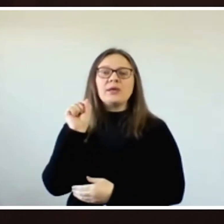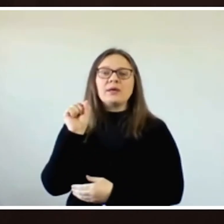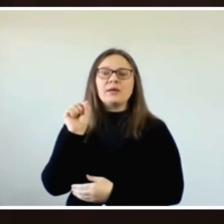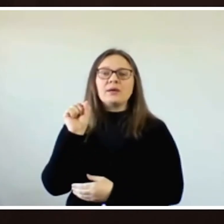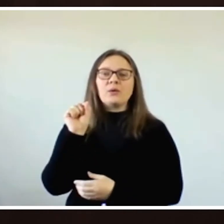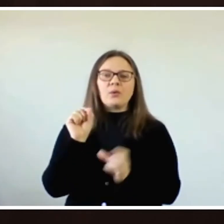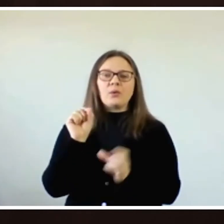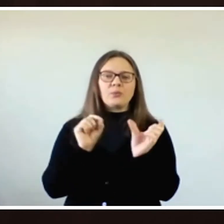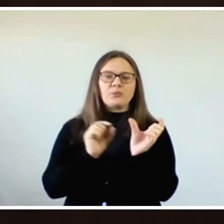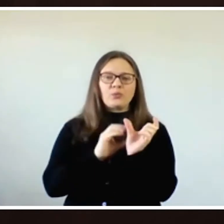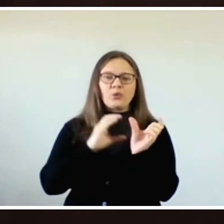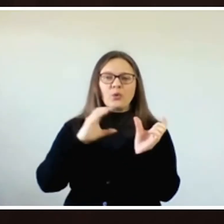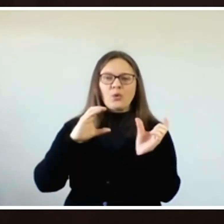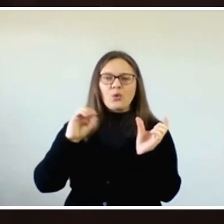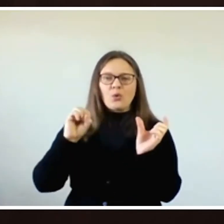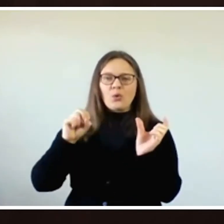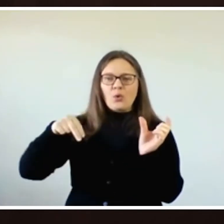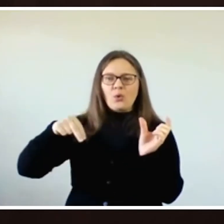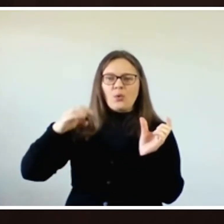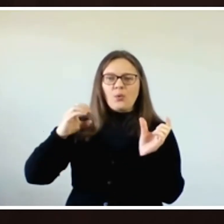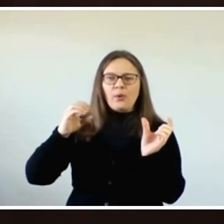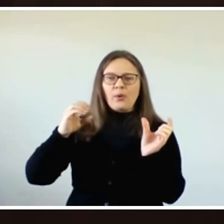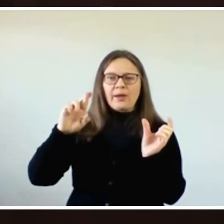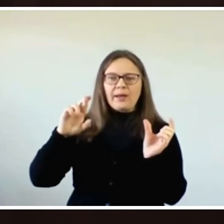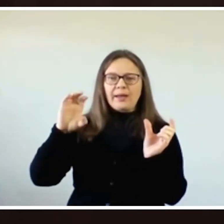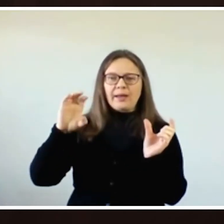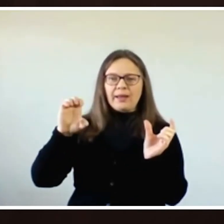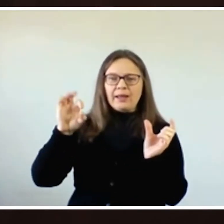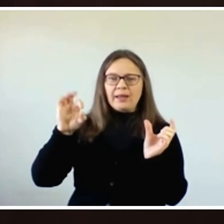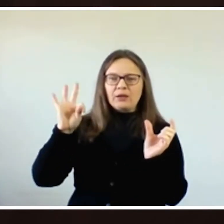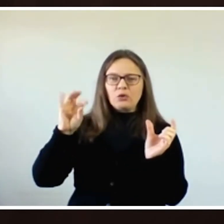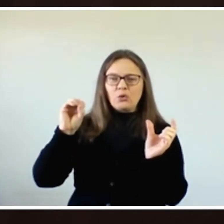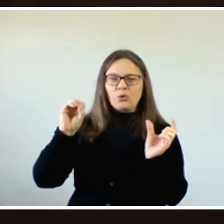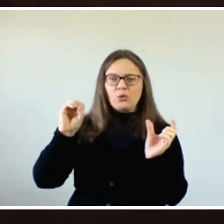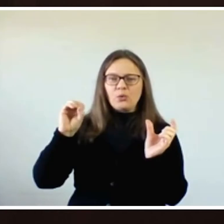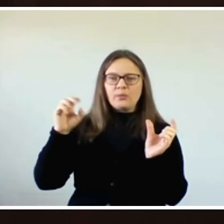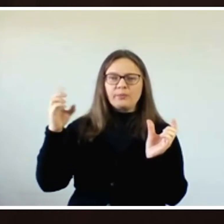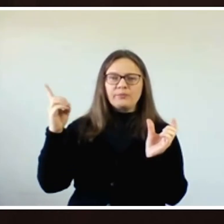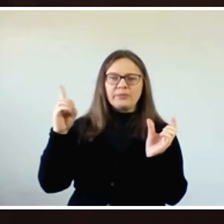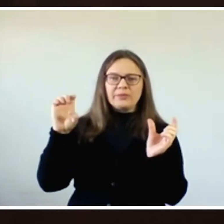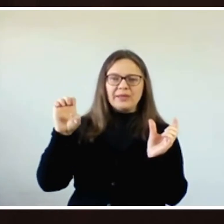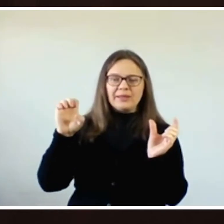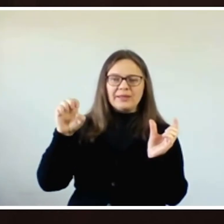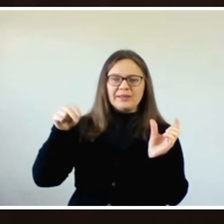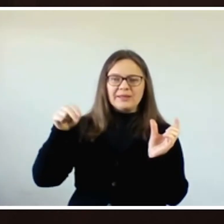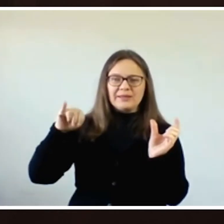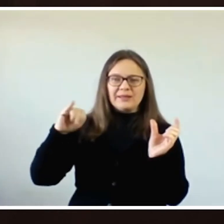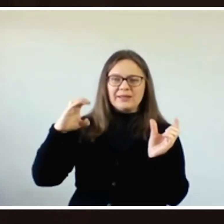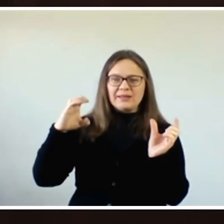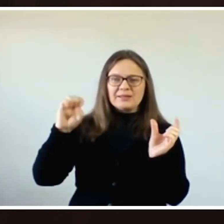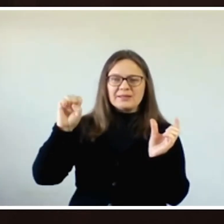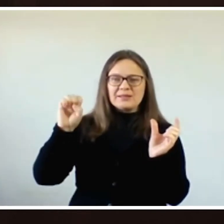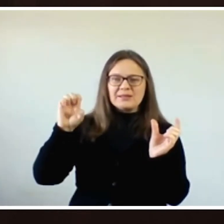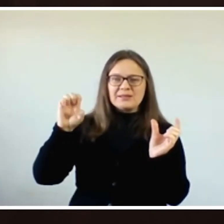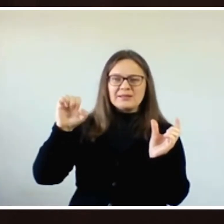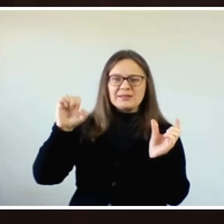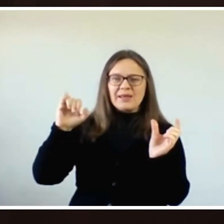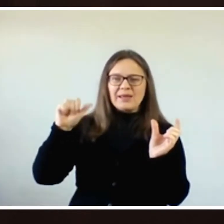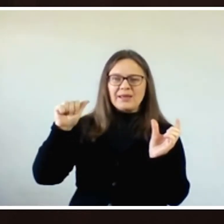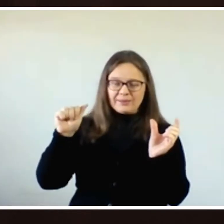explicar. Após longa e solenes deliberações da Assembleia, a confissão de